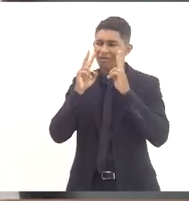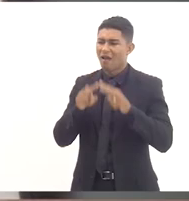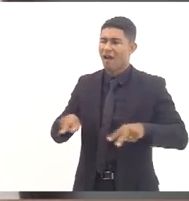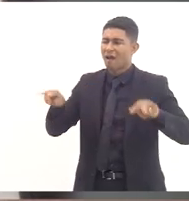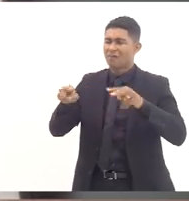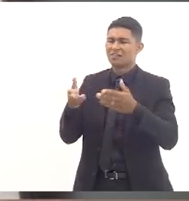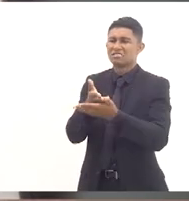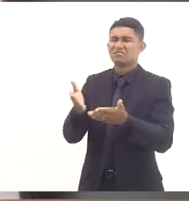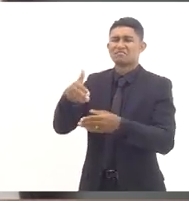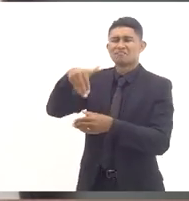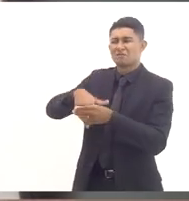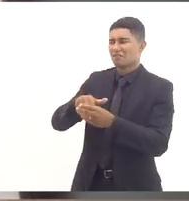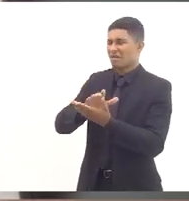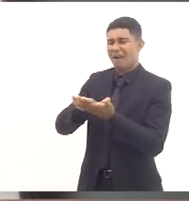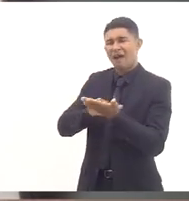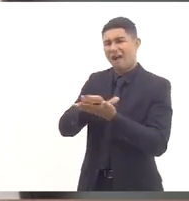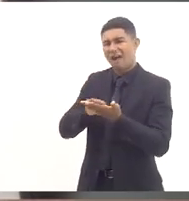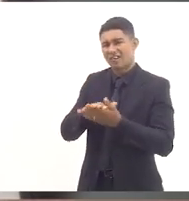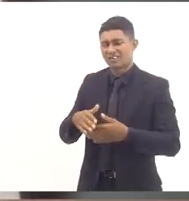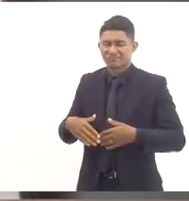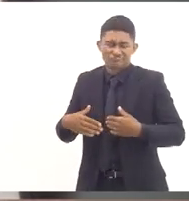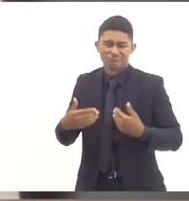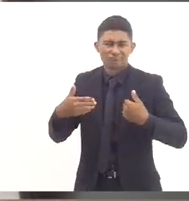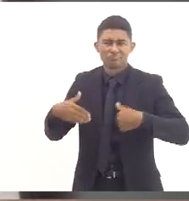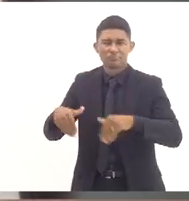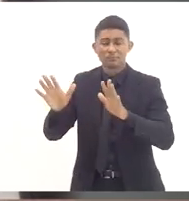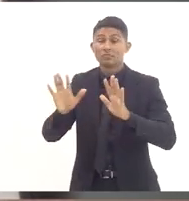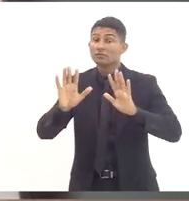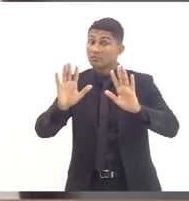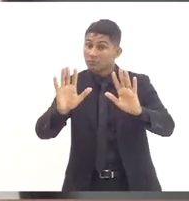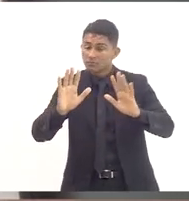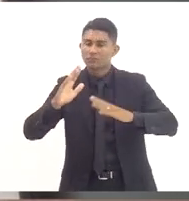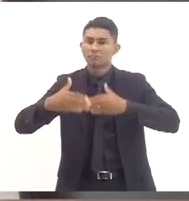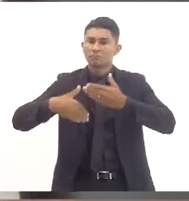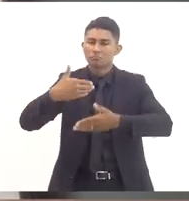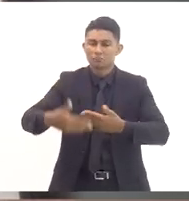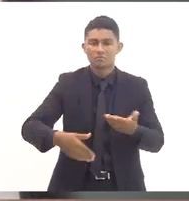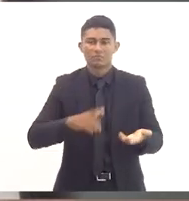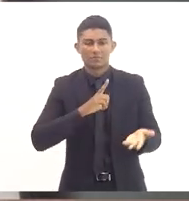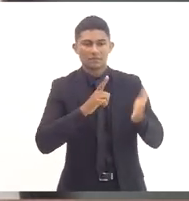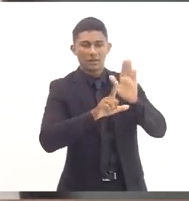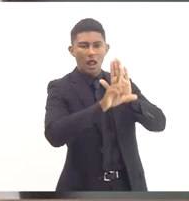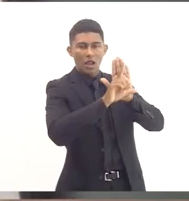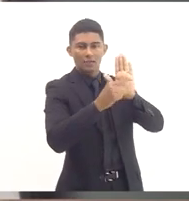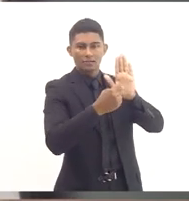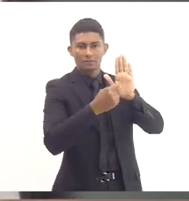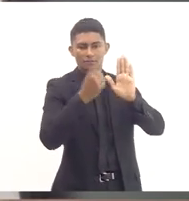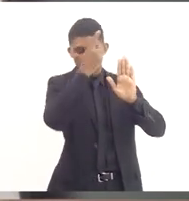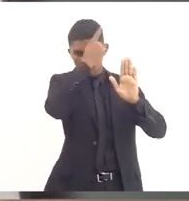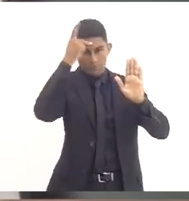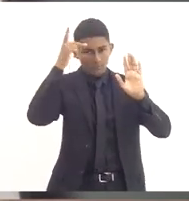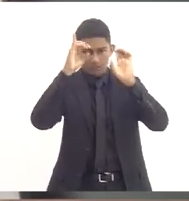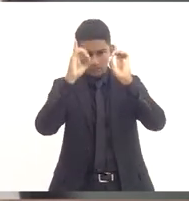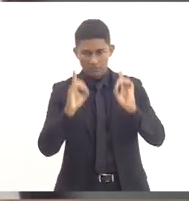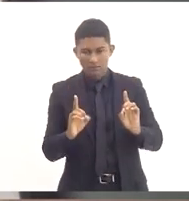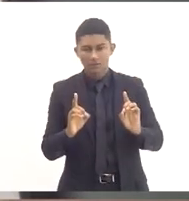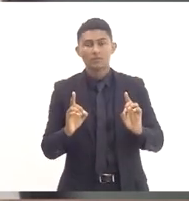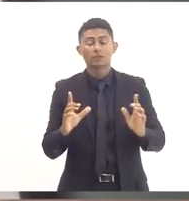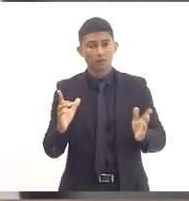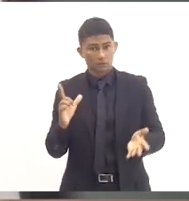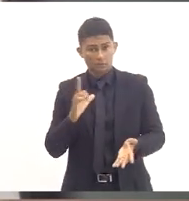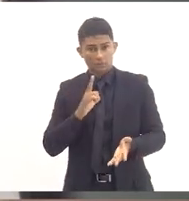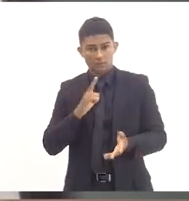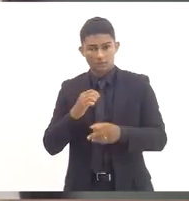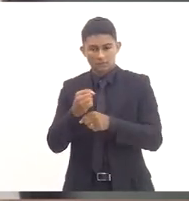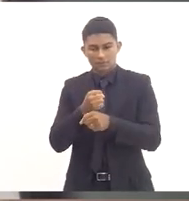não é mais assim até porque depois da do estatuto da pessoa com deficiência né ele Aliás ele completou cinco anos